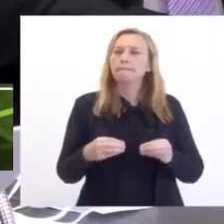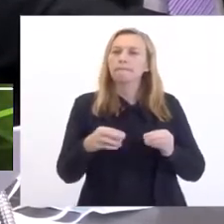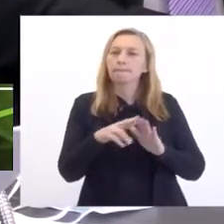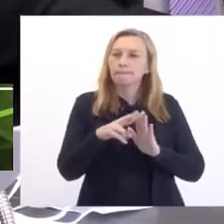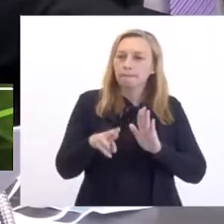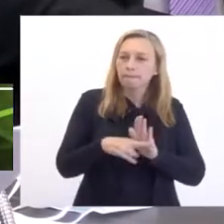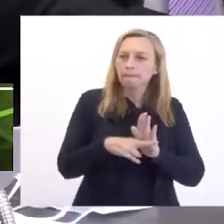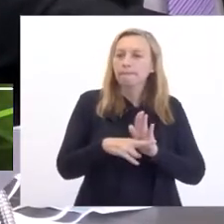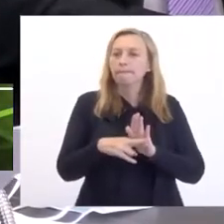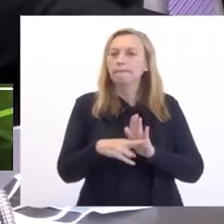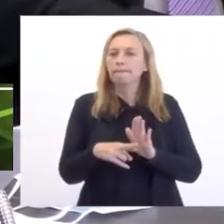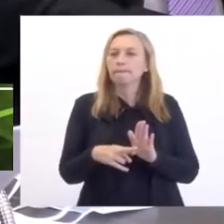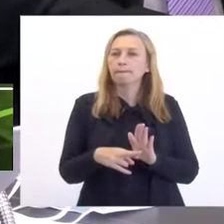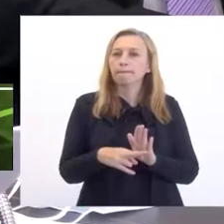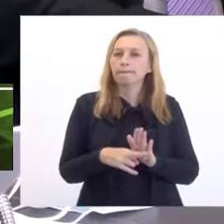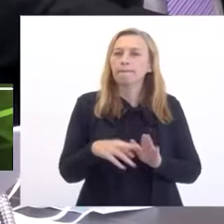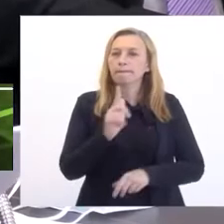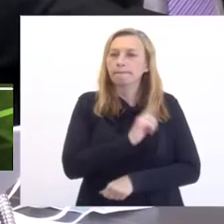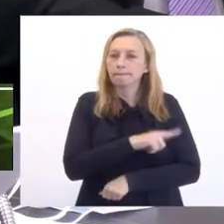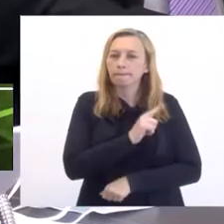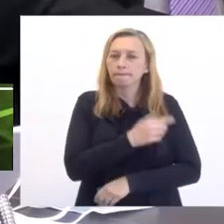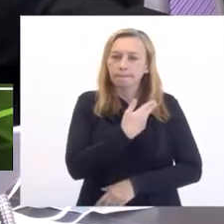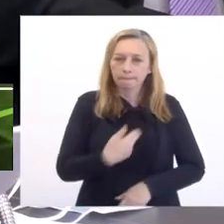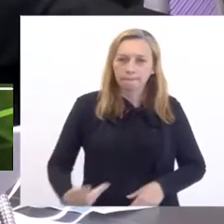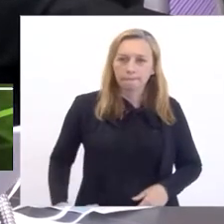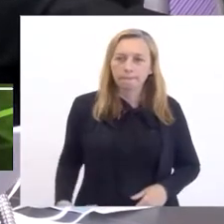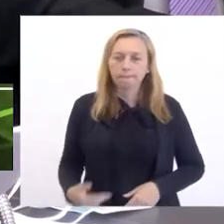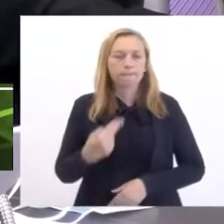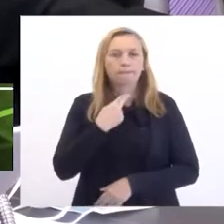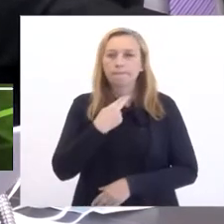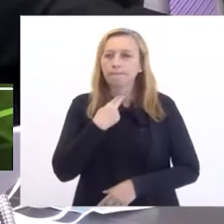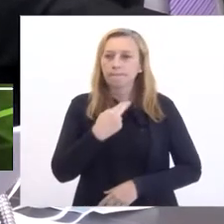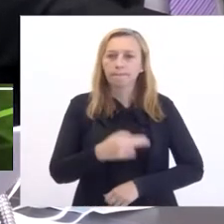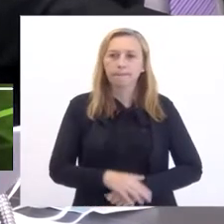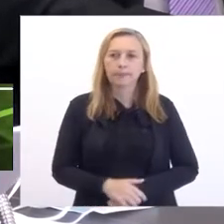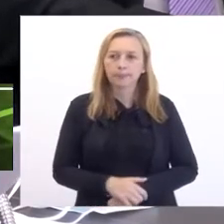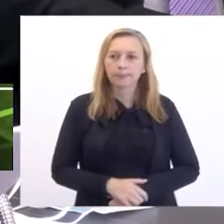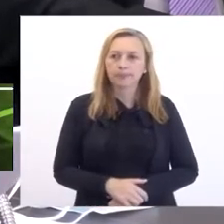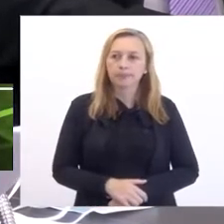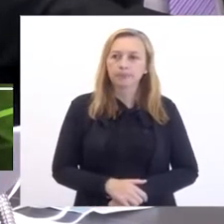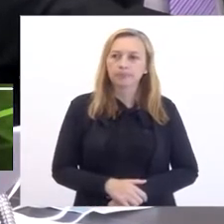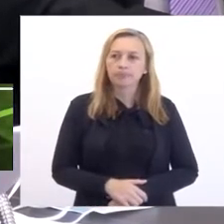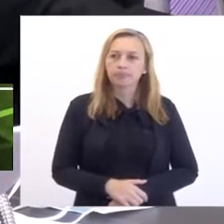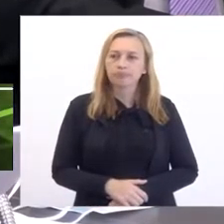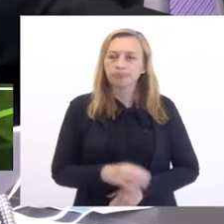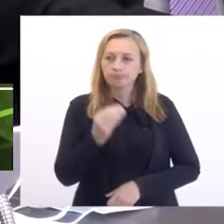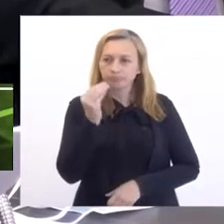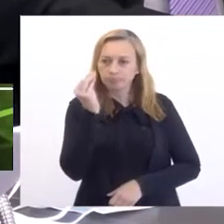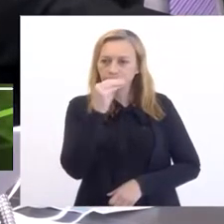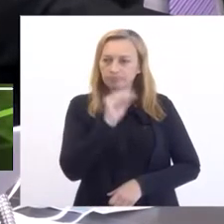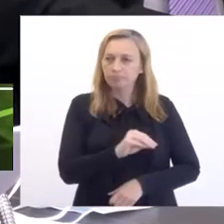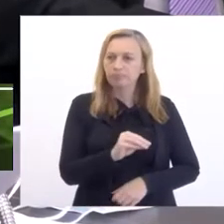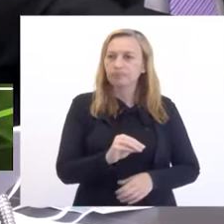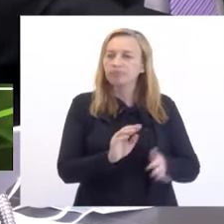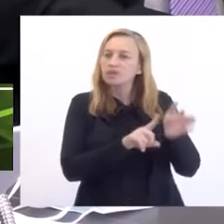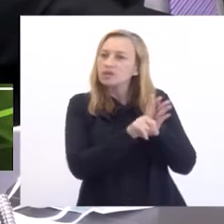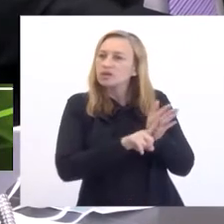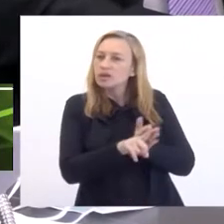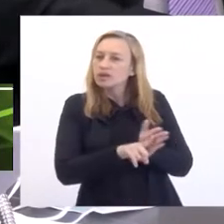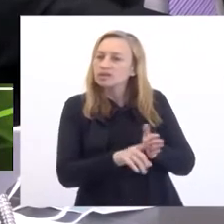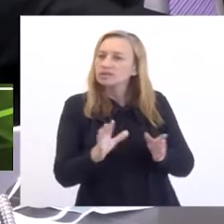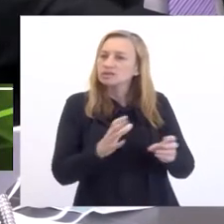adotadas pelo gestor público e não podem ser desconsideradas na análise das contas, a exemplo